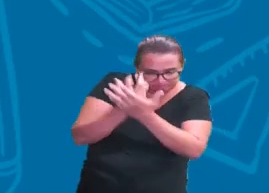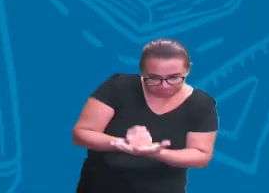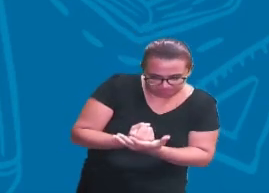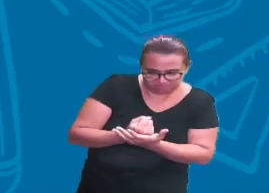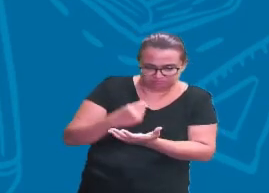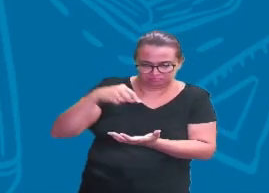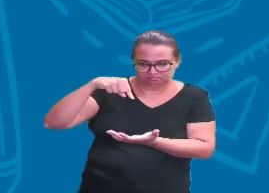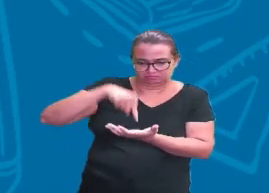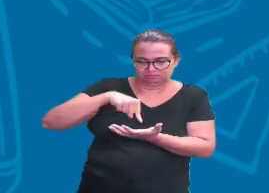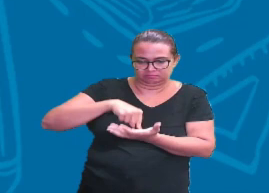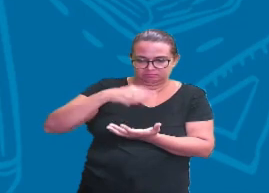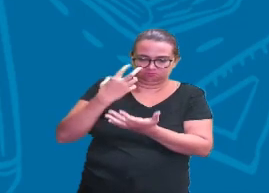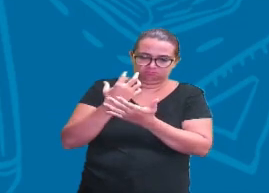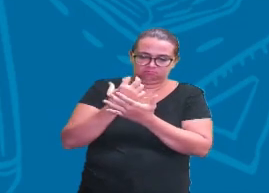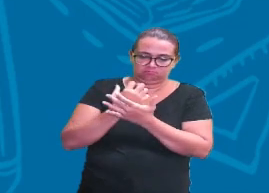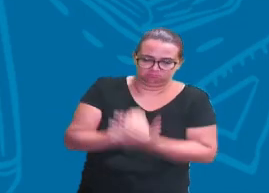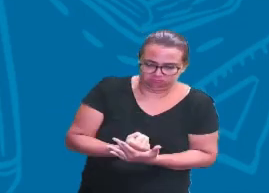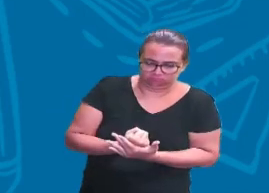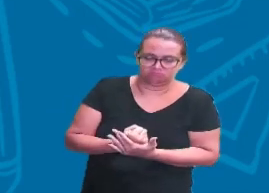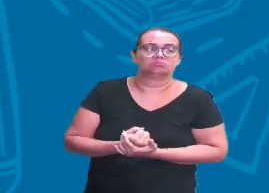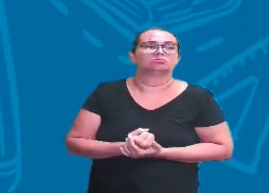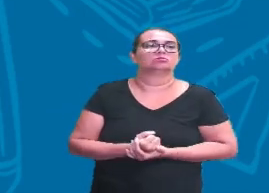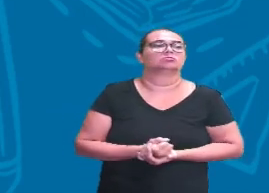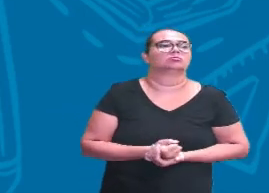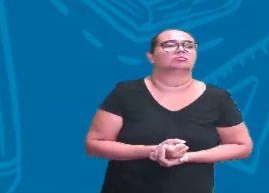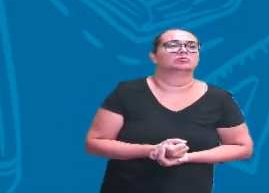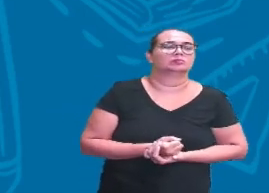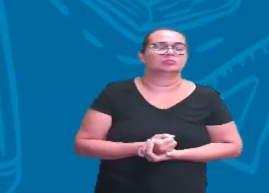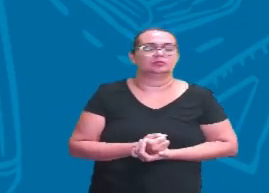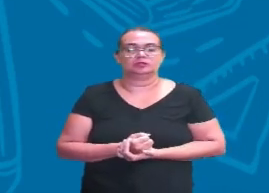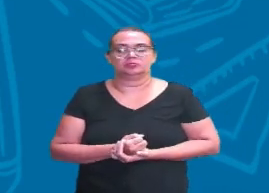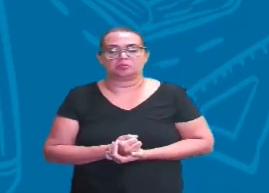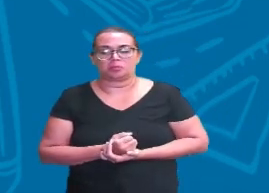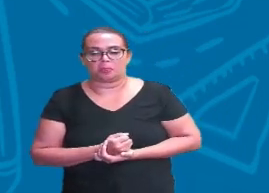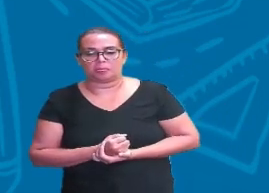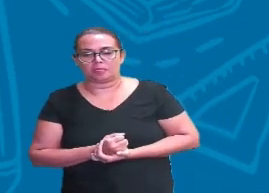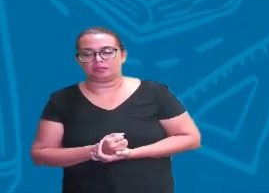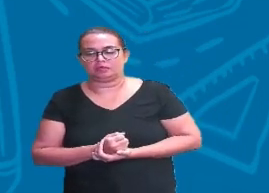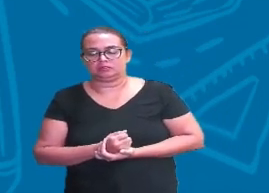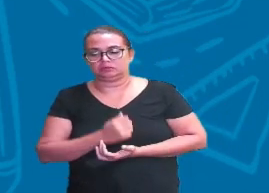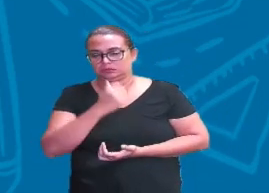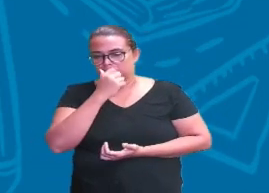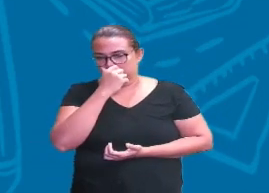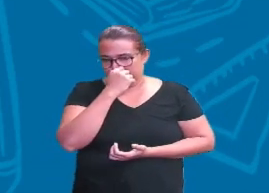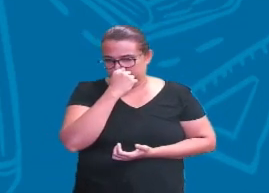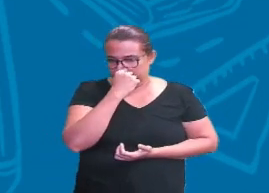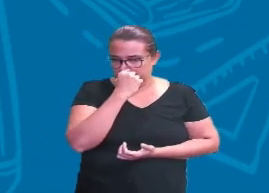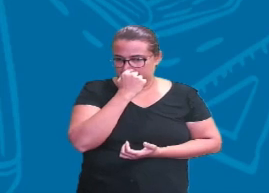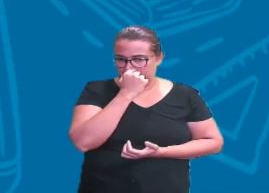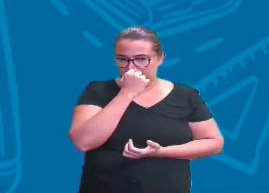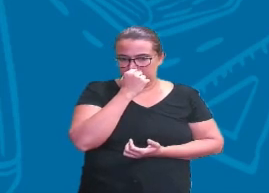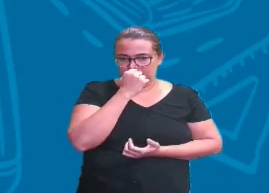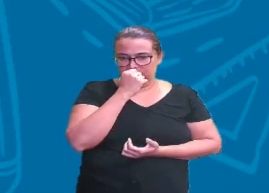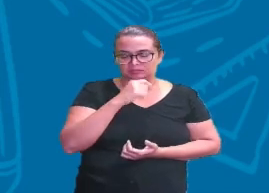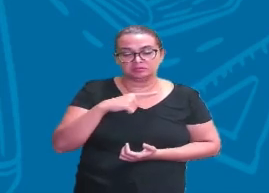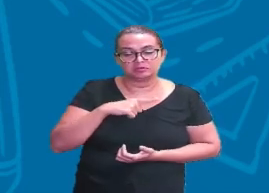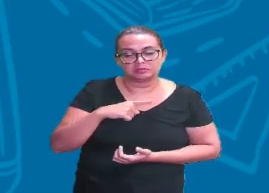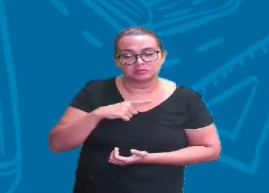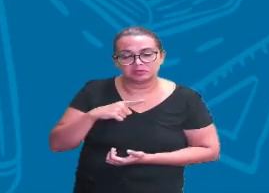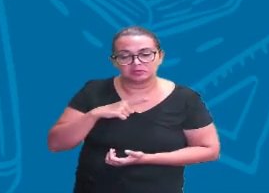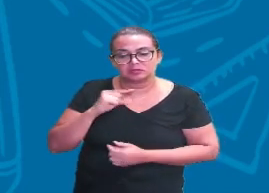centro. Beleza? Tranquilo? Vamos lá. Aqui eu tenho algumas